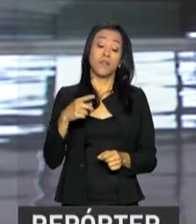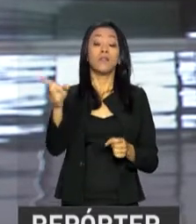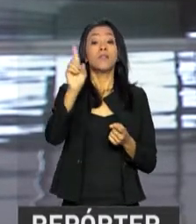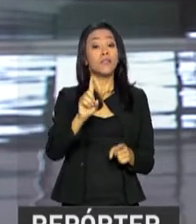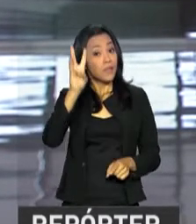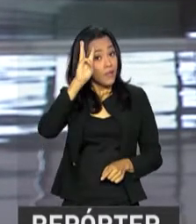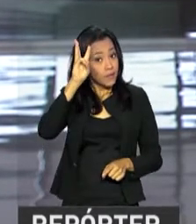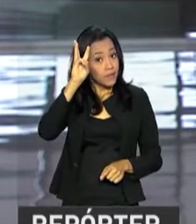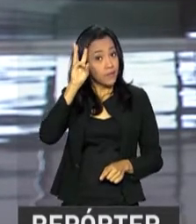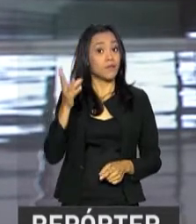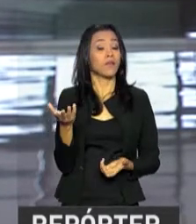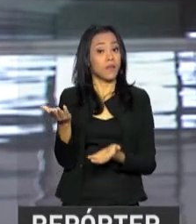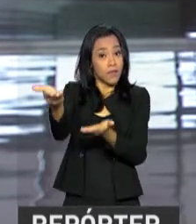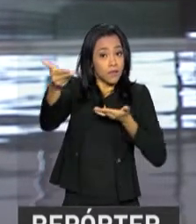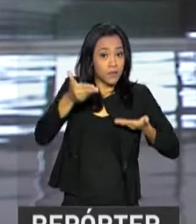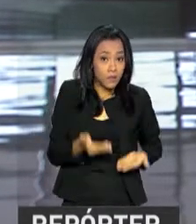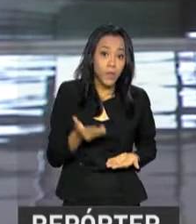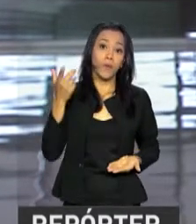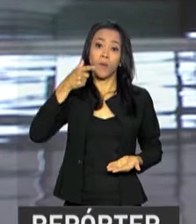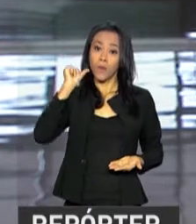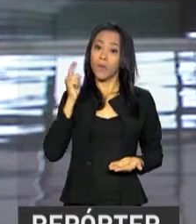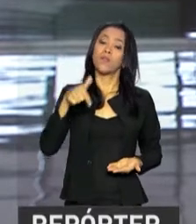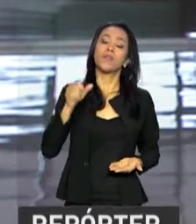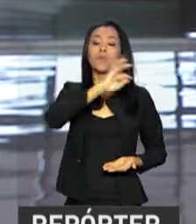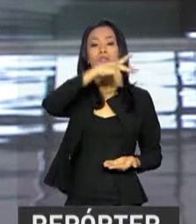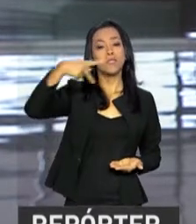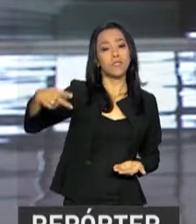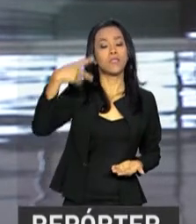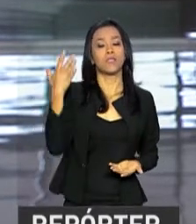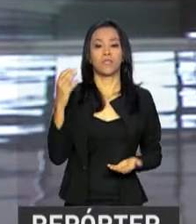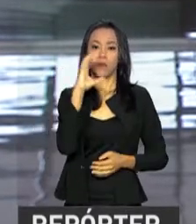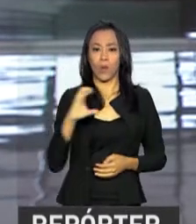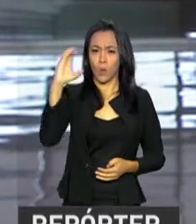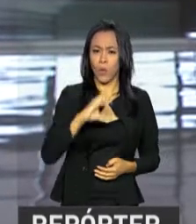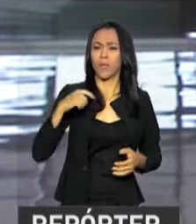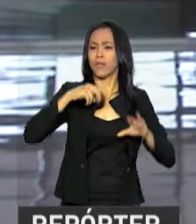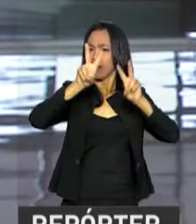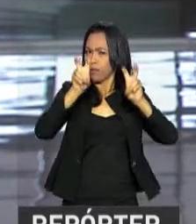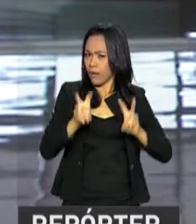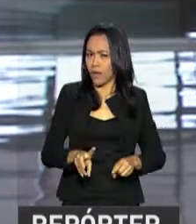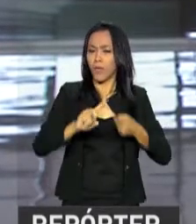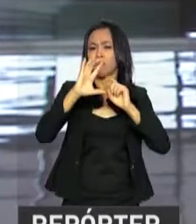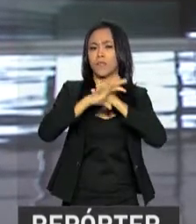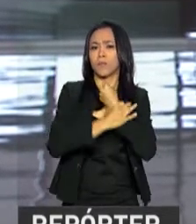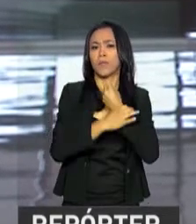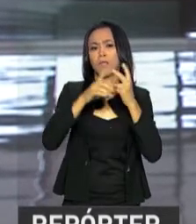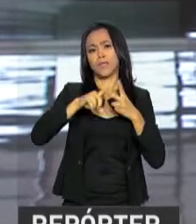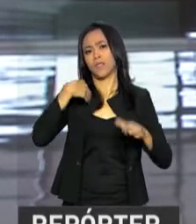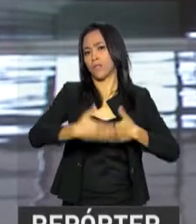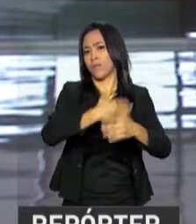terça feira em brasília o presidente da colômbia juan manuel santos entre os temas que eles discutiram estão segurança pública desenvolvimento